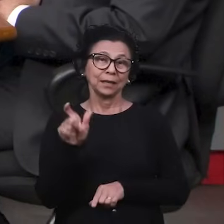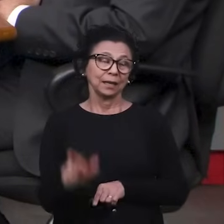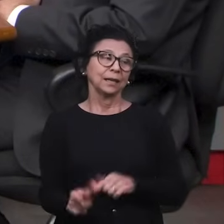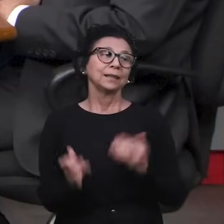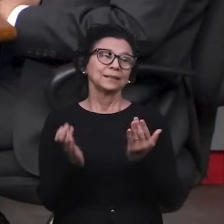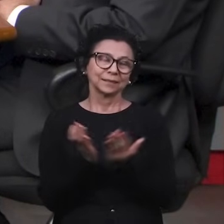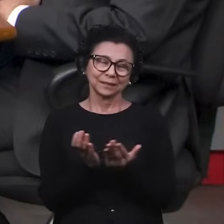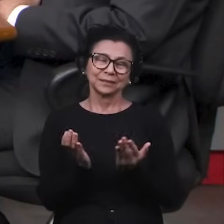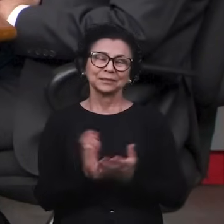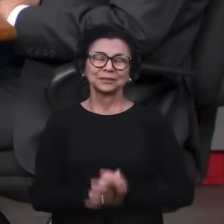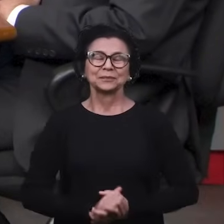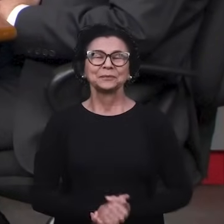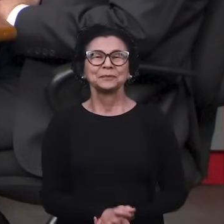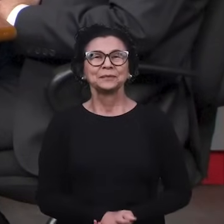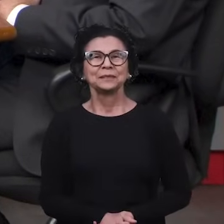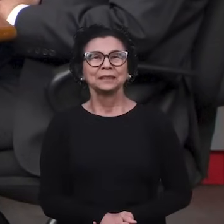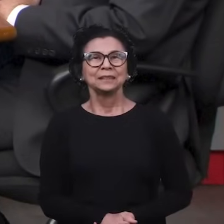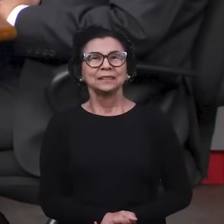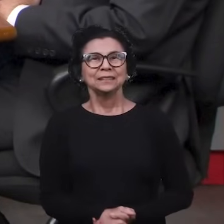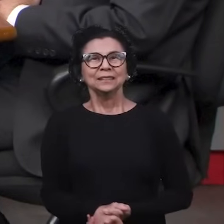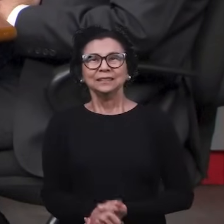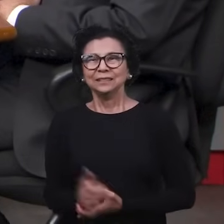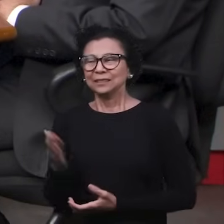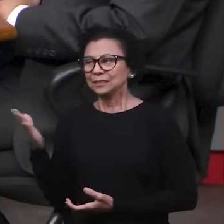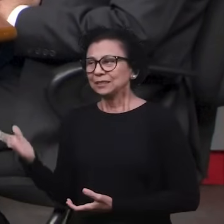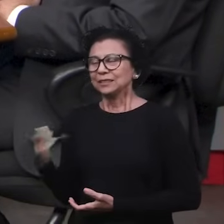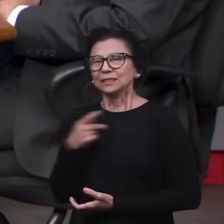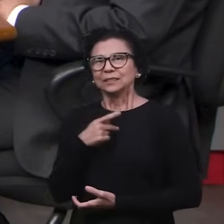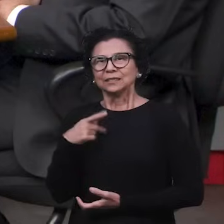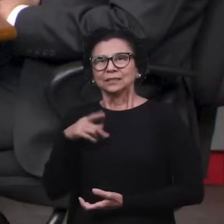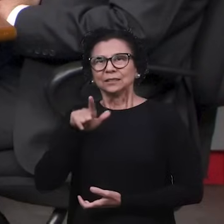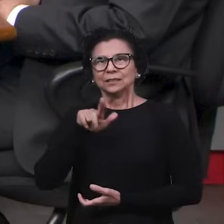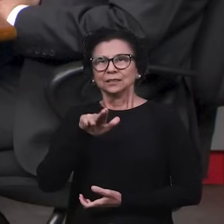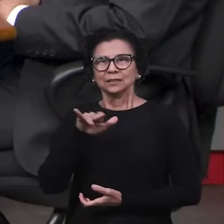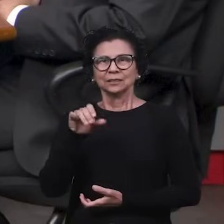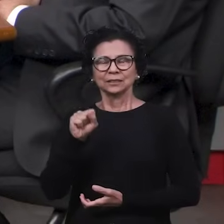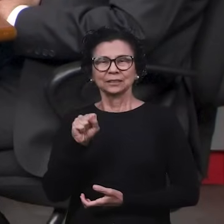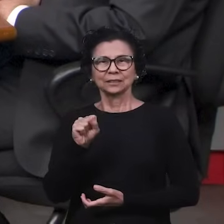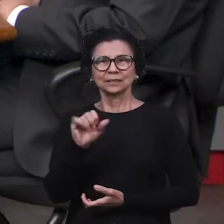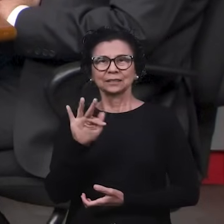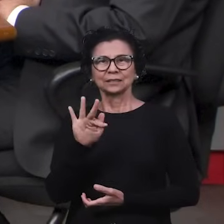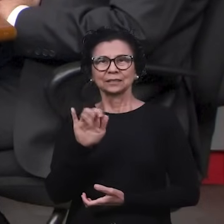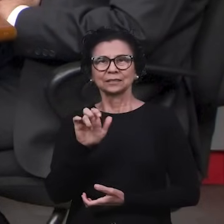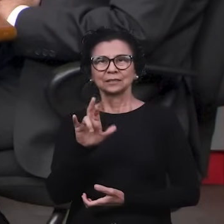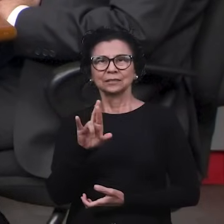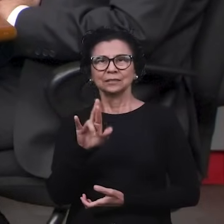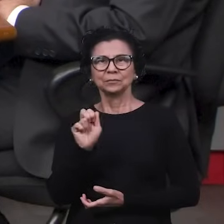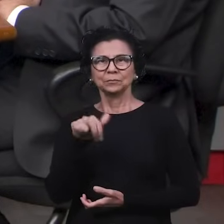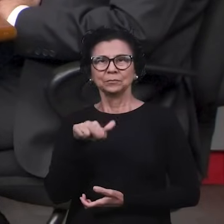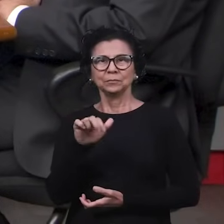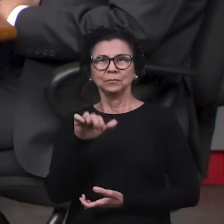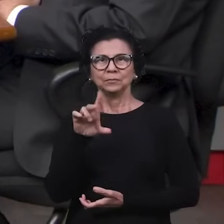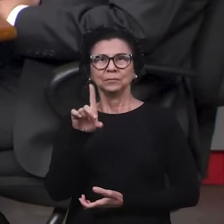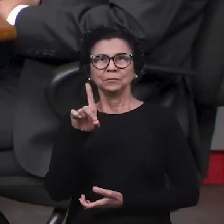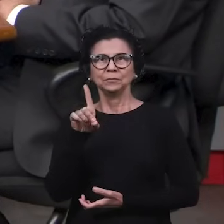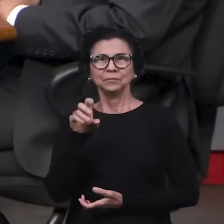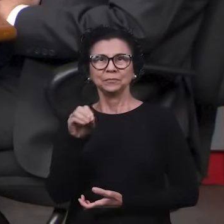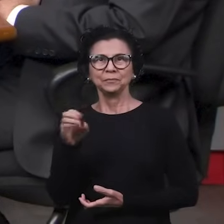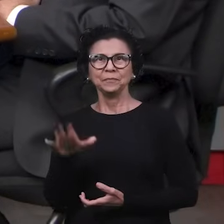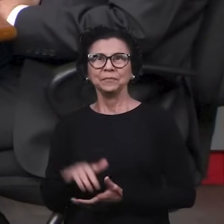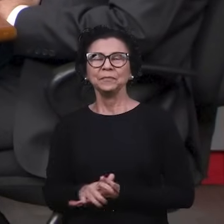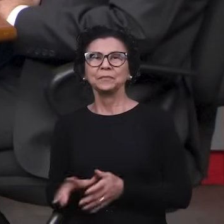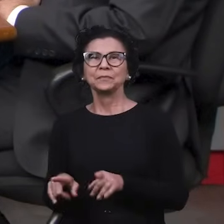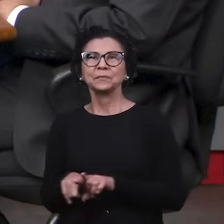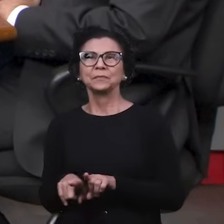aqui, que nós estamos aqui diante de um aqui, que é o pastor Luiz Fernando, eu quero aproveitar agora em tela cheia, mostrando aqui quem está